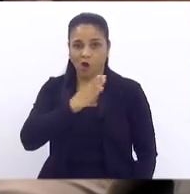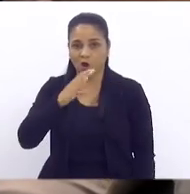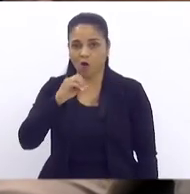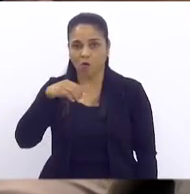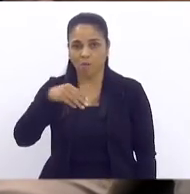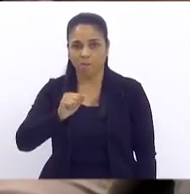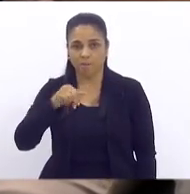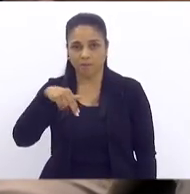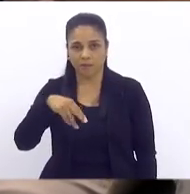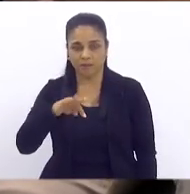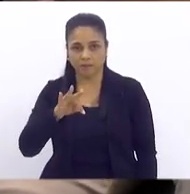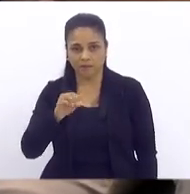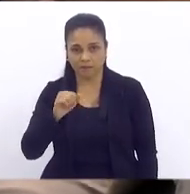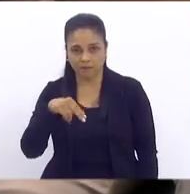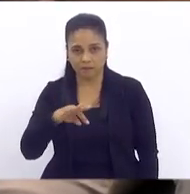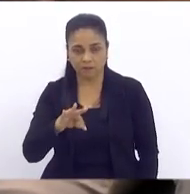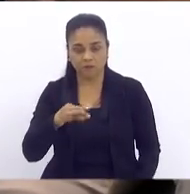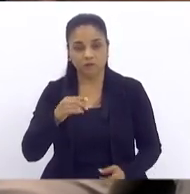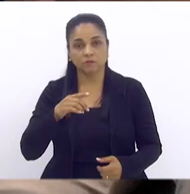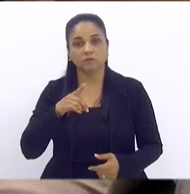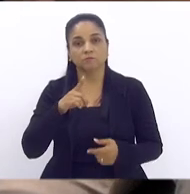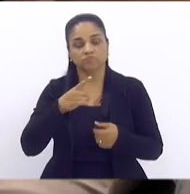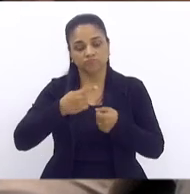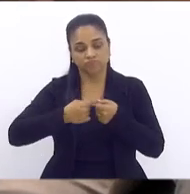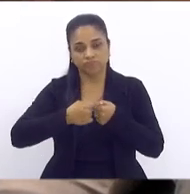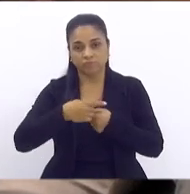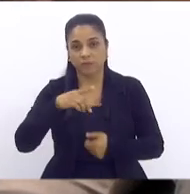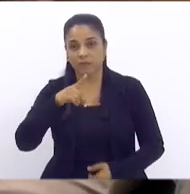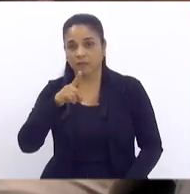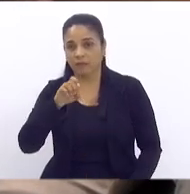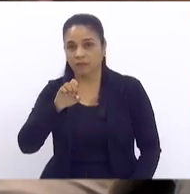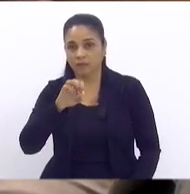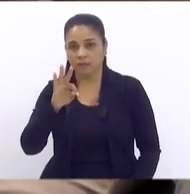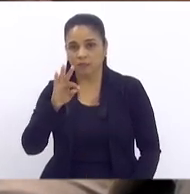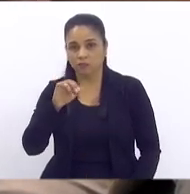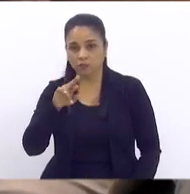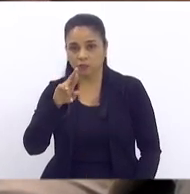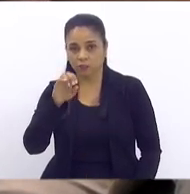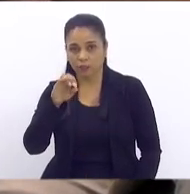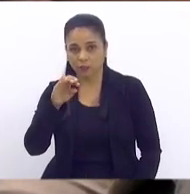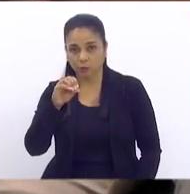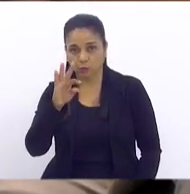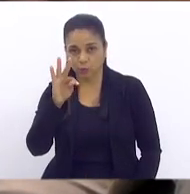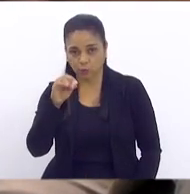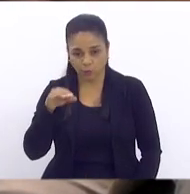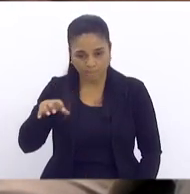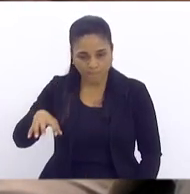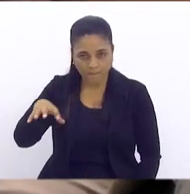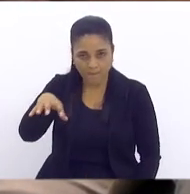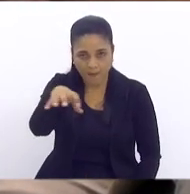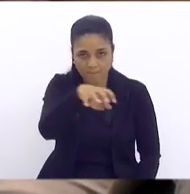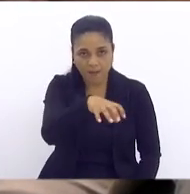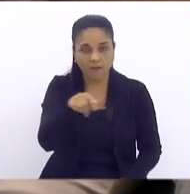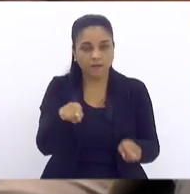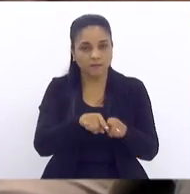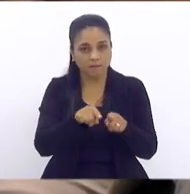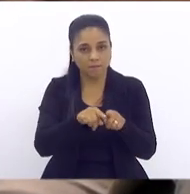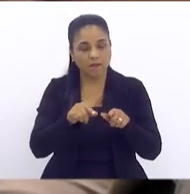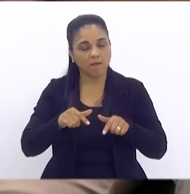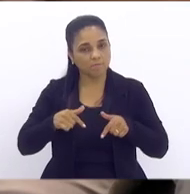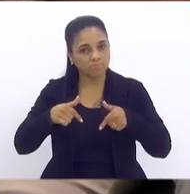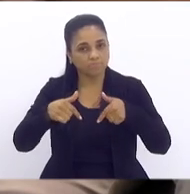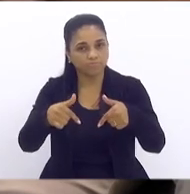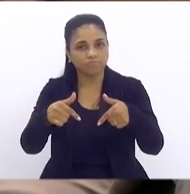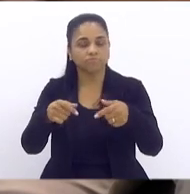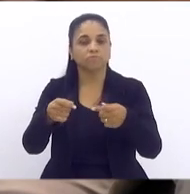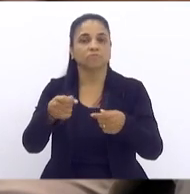distrito naval. Também sofrem inspeções administrativas pelos comandos dos